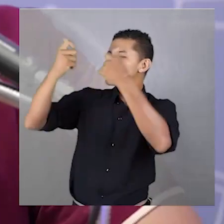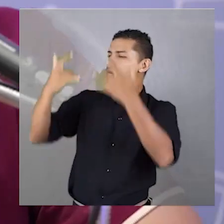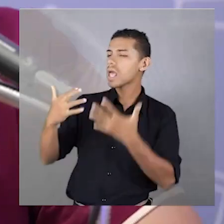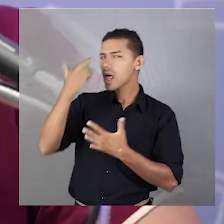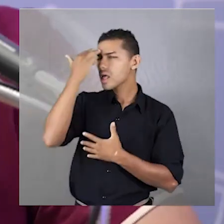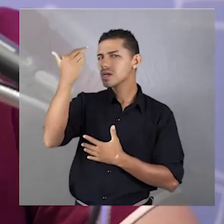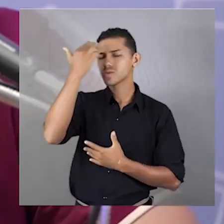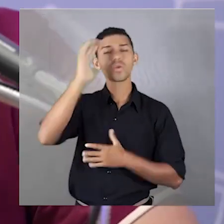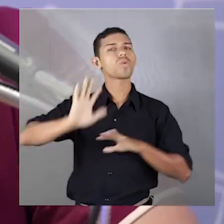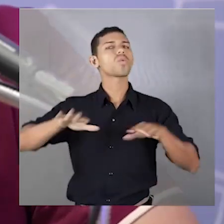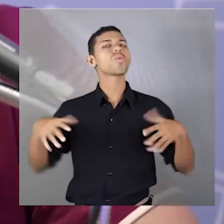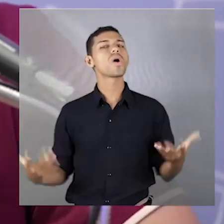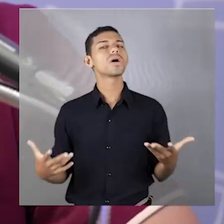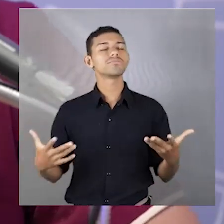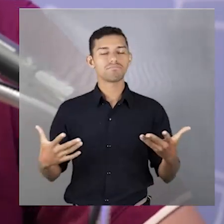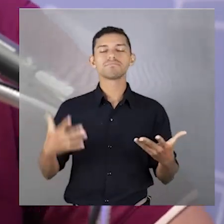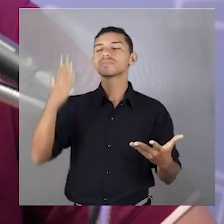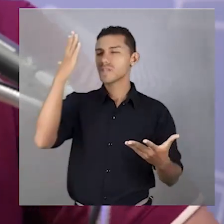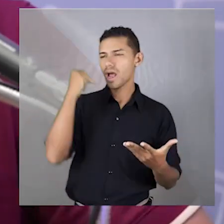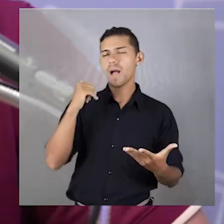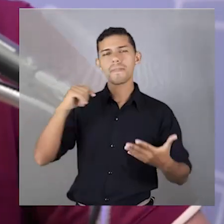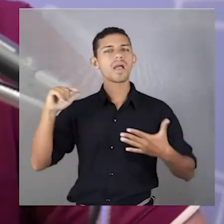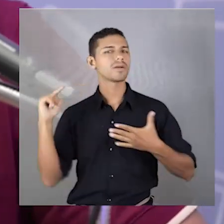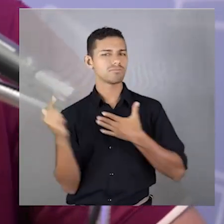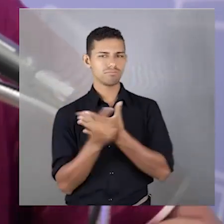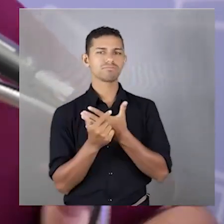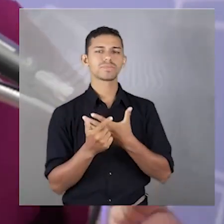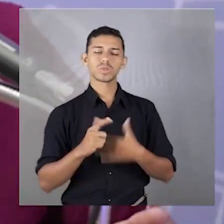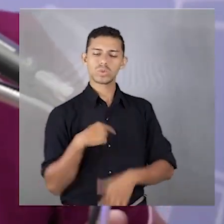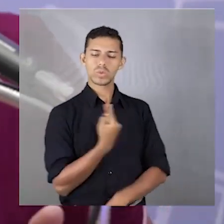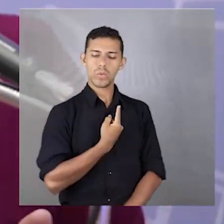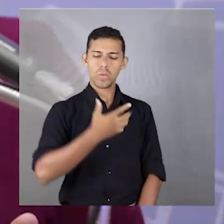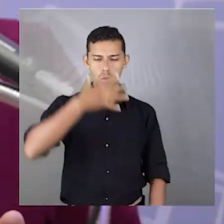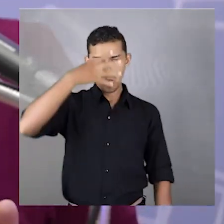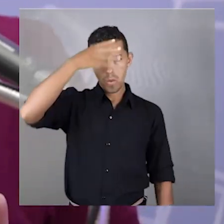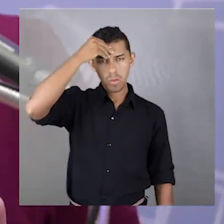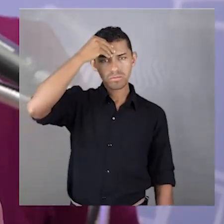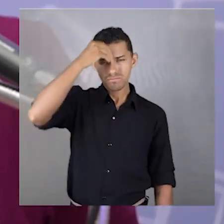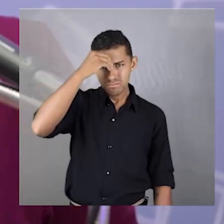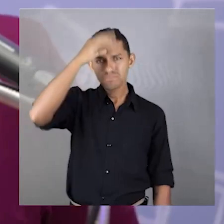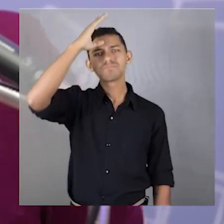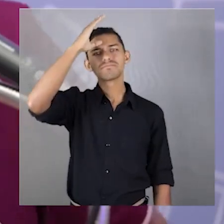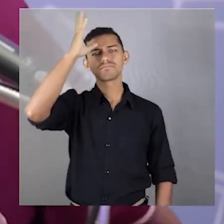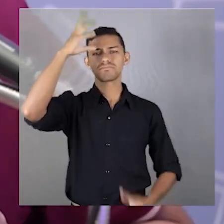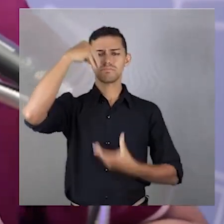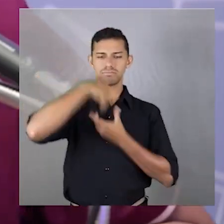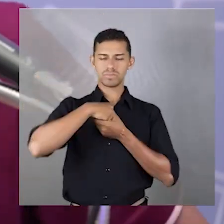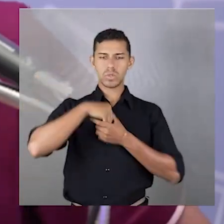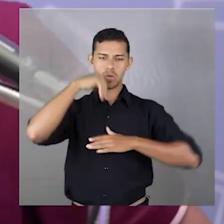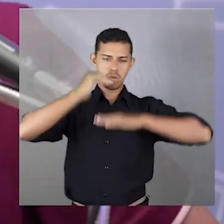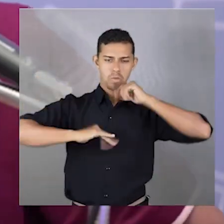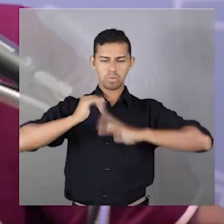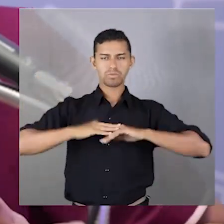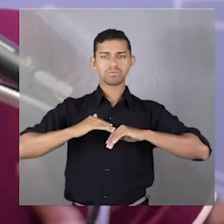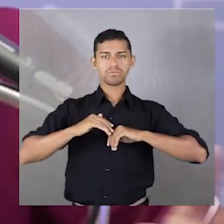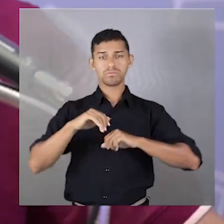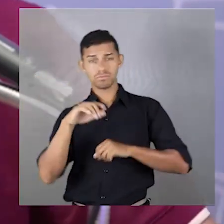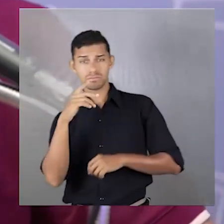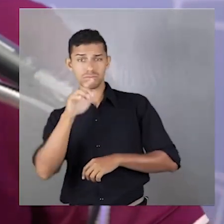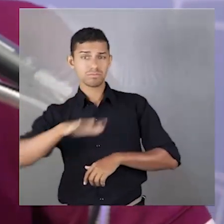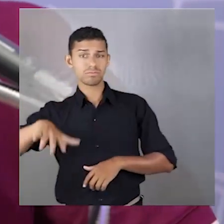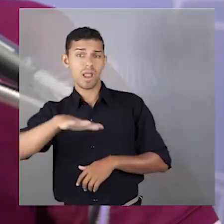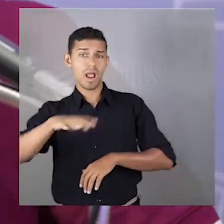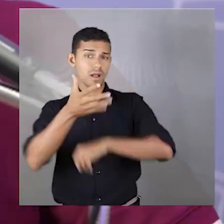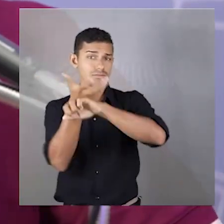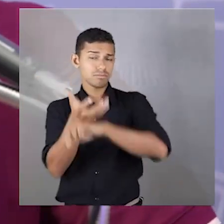a história desse local, porque isso faz parte também do nosso conhecimento em termos não só da educação física, mas